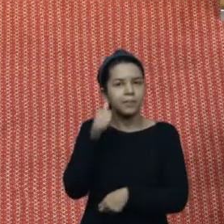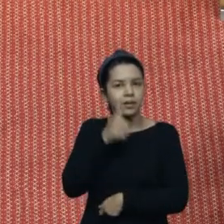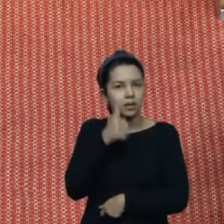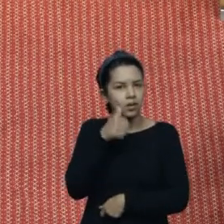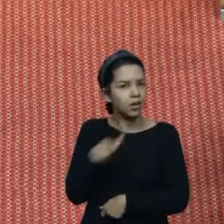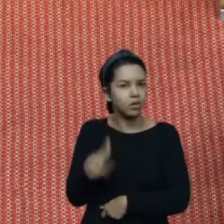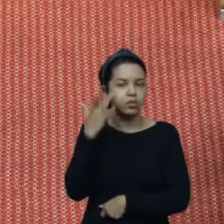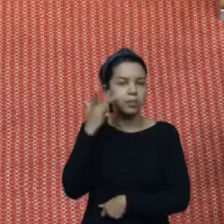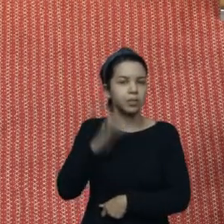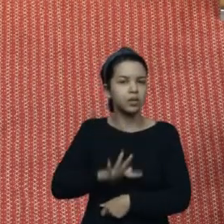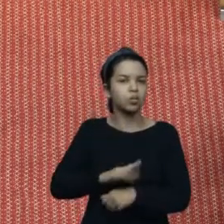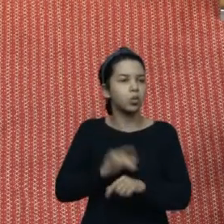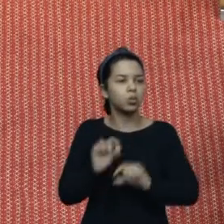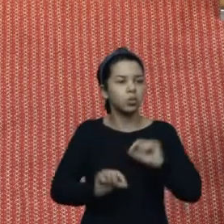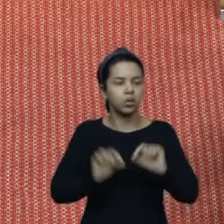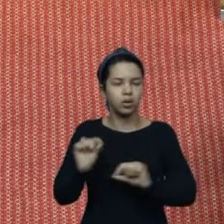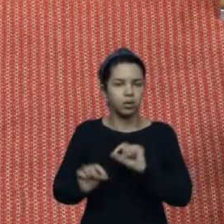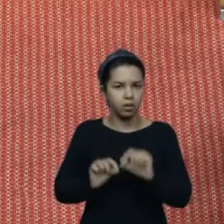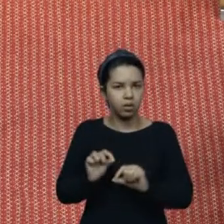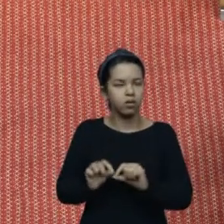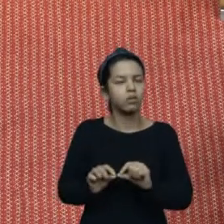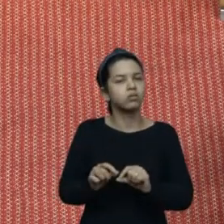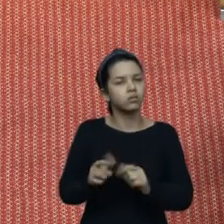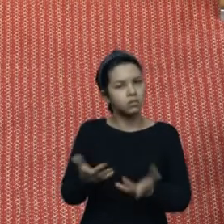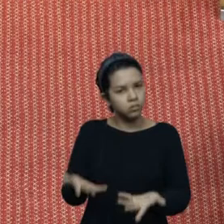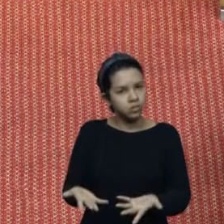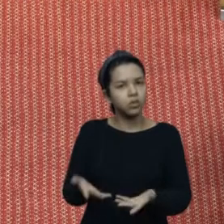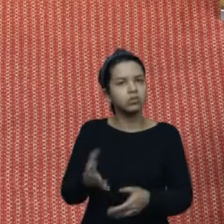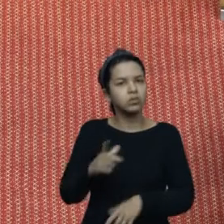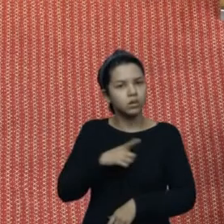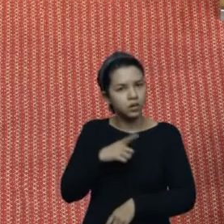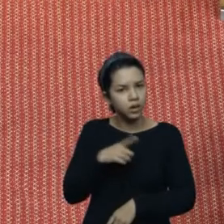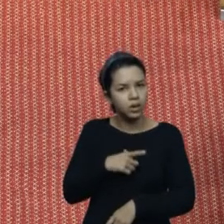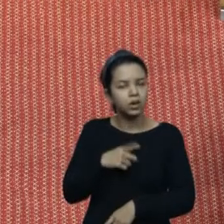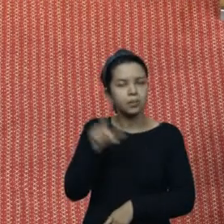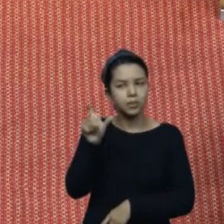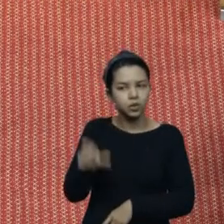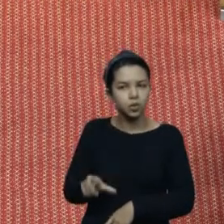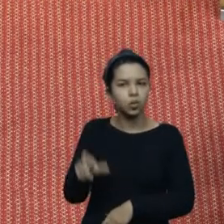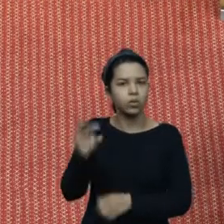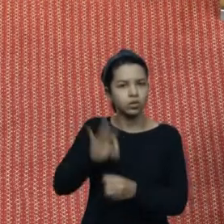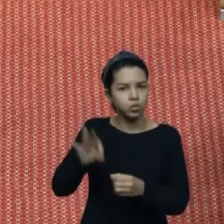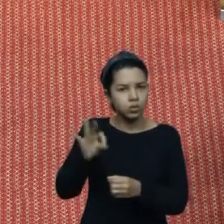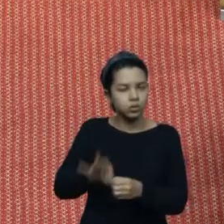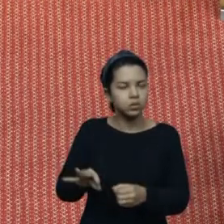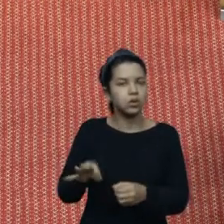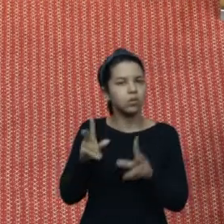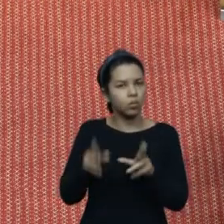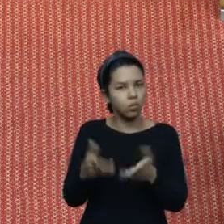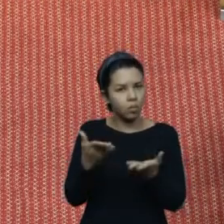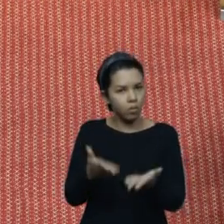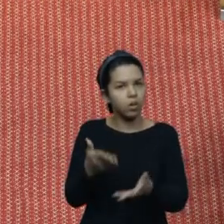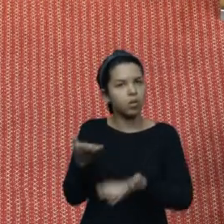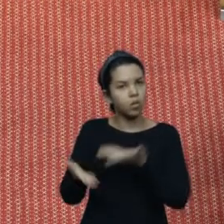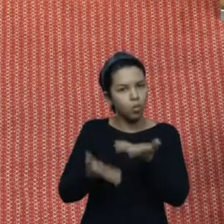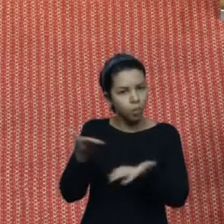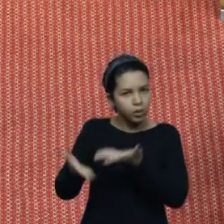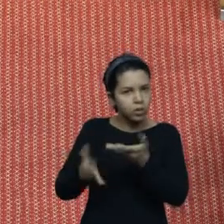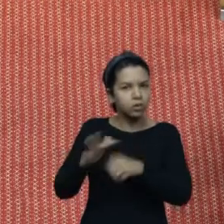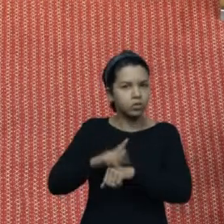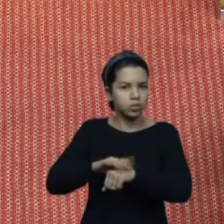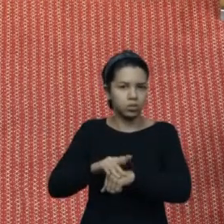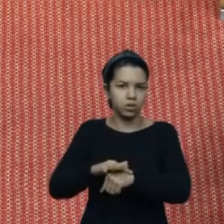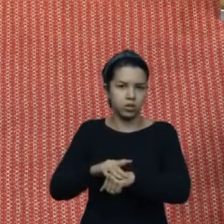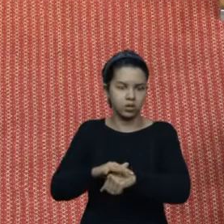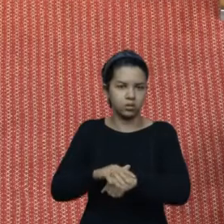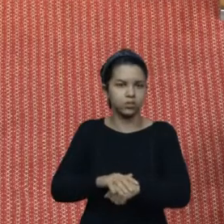o que tinha, né? E que existem pessoas, existem instituições como a sua que tratam dessa doença. Então, parabéns pela apresentação